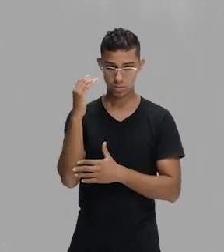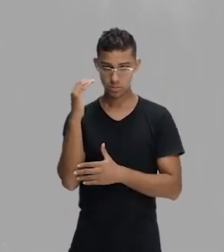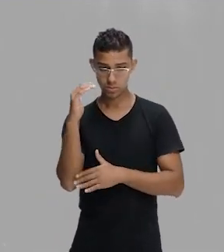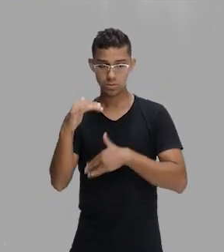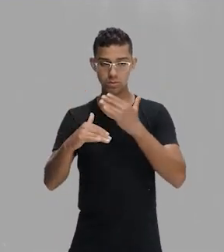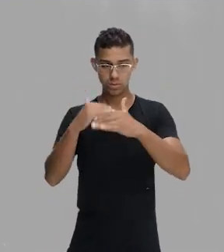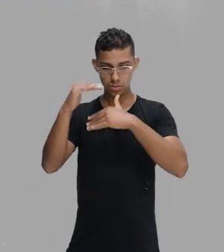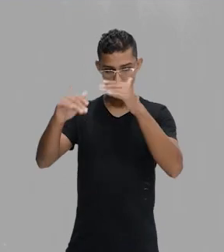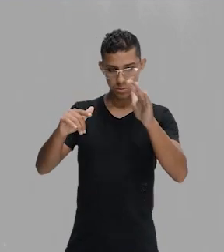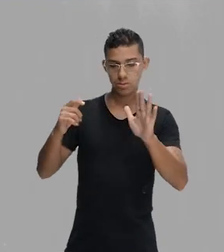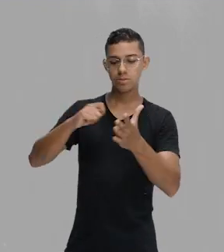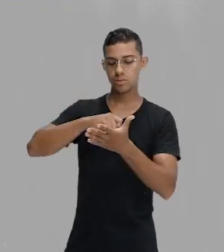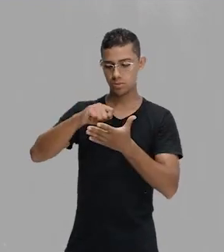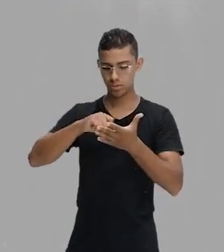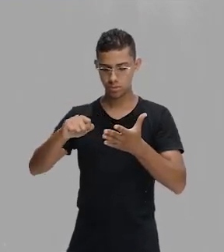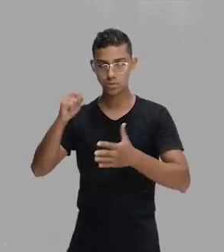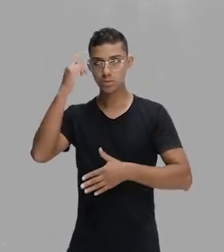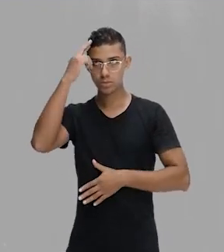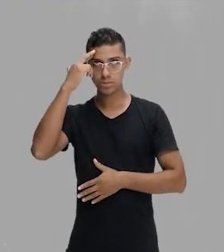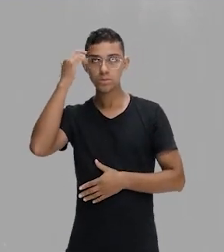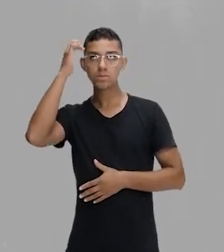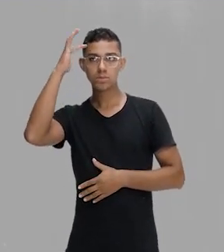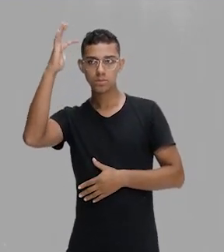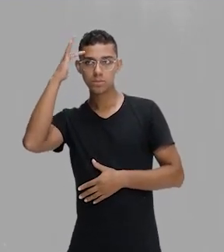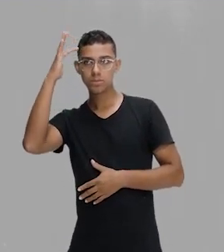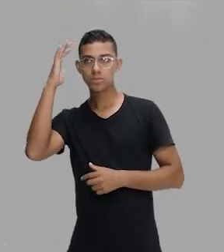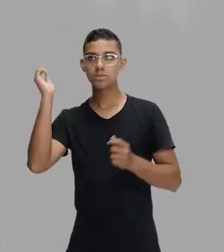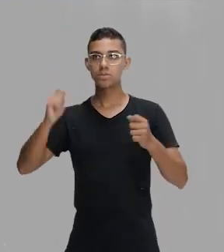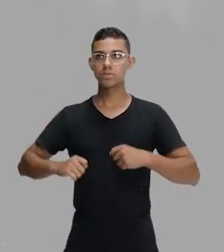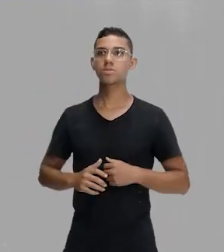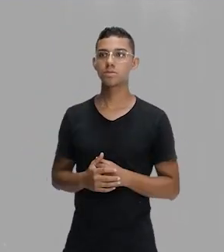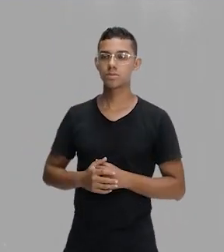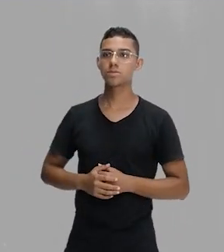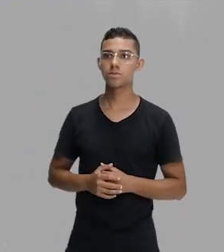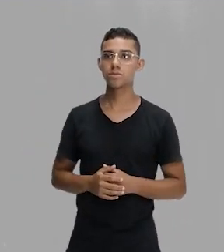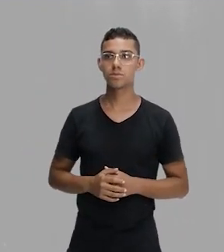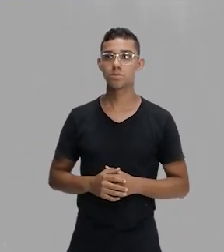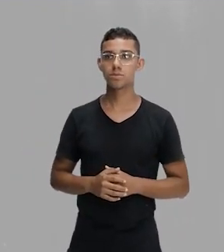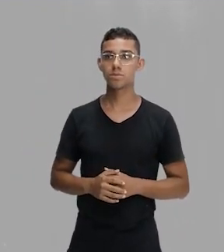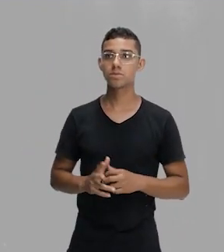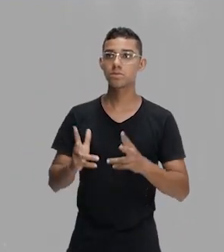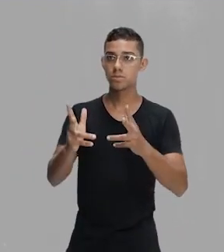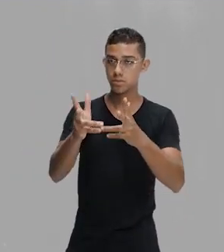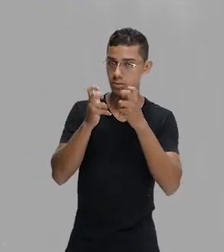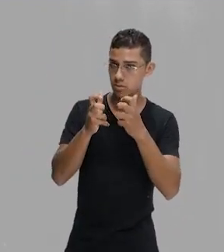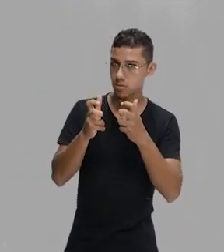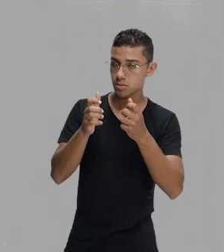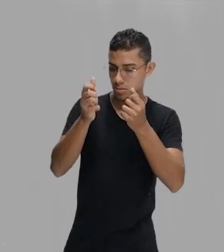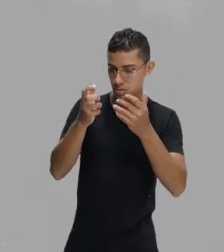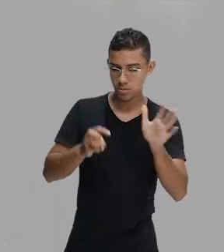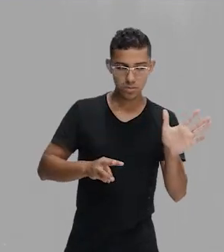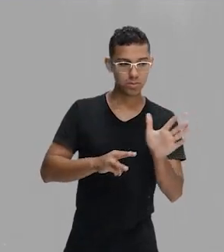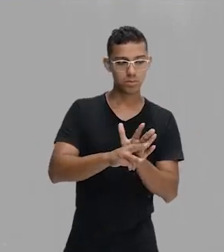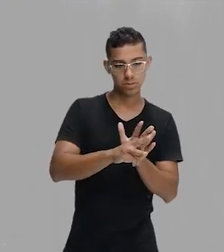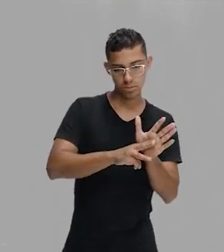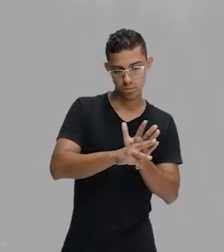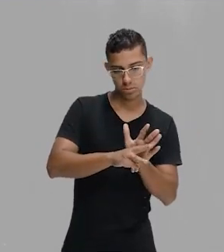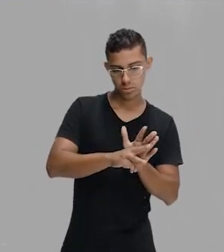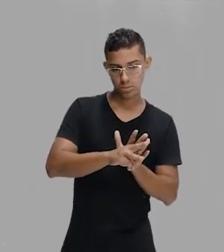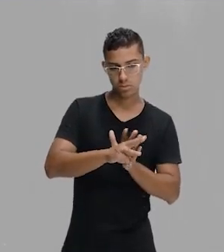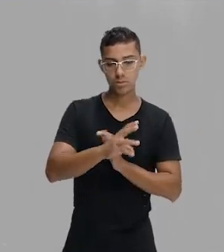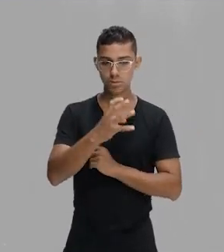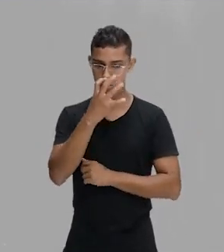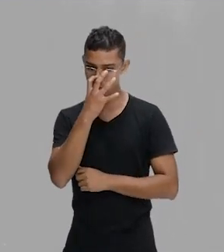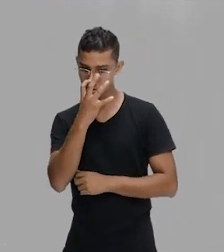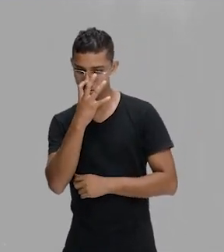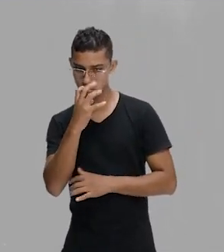desenvolvimento de questionamentos, de reflexões a partir desta observação. Perceba, meu caro aluno, que falando em método,